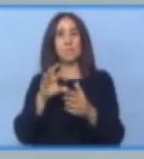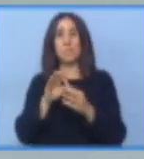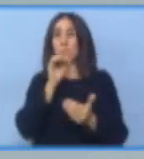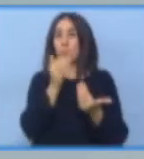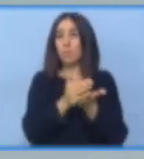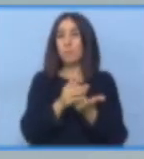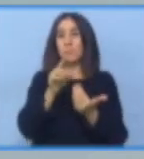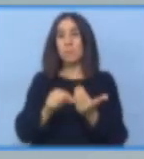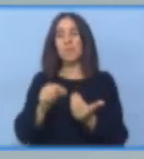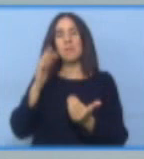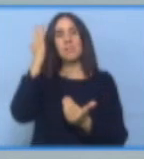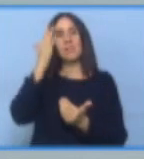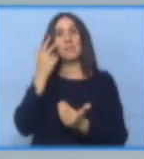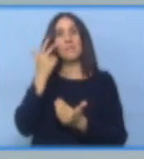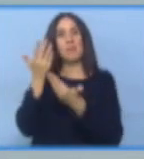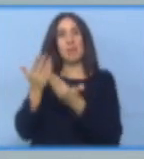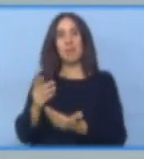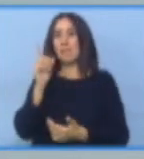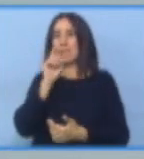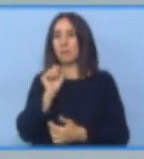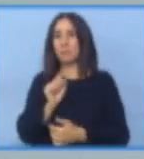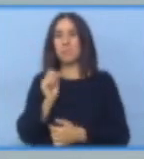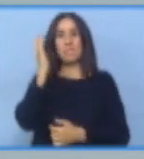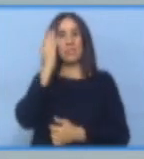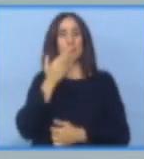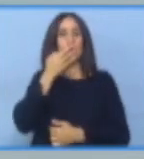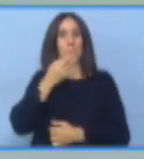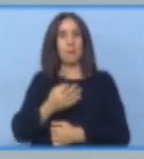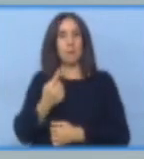morte, mas também da santidade de vida neste dia de todos os santos. Termino a